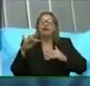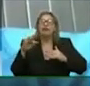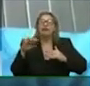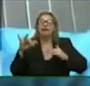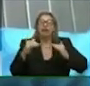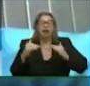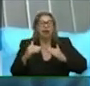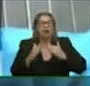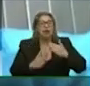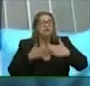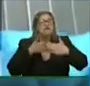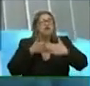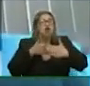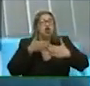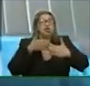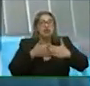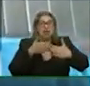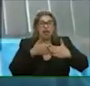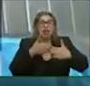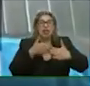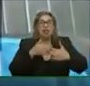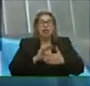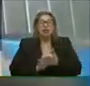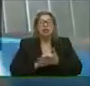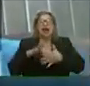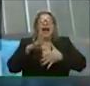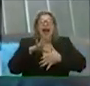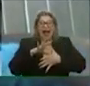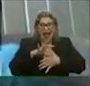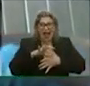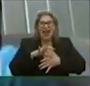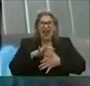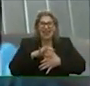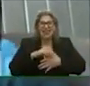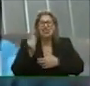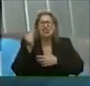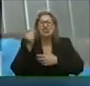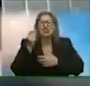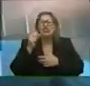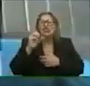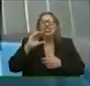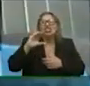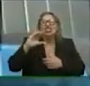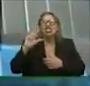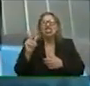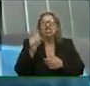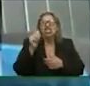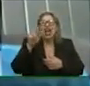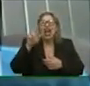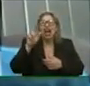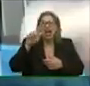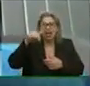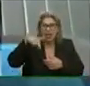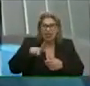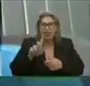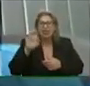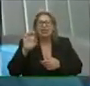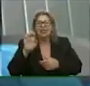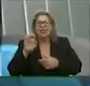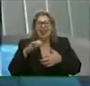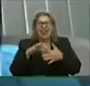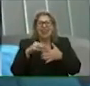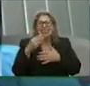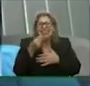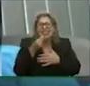a questão do charque, que criou o primeiro conflito a nível nacional, e onde pela primeira